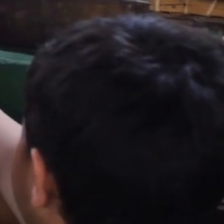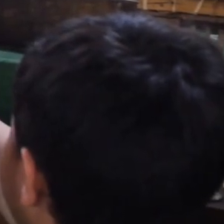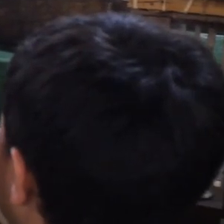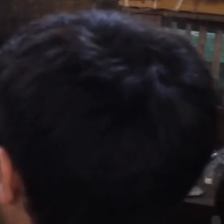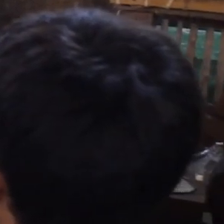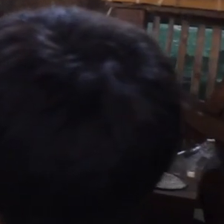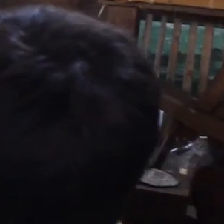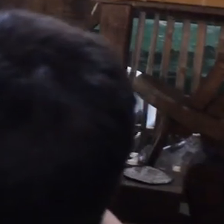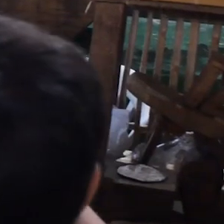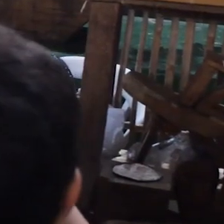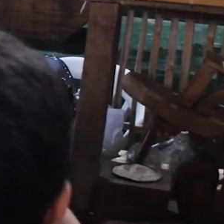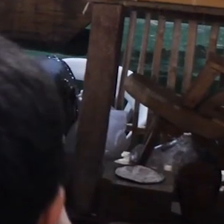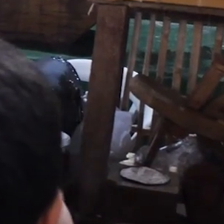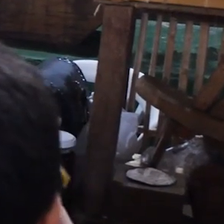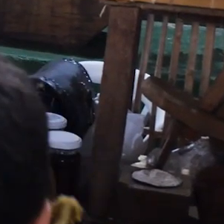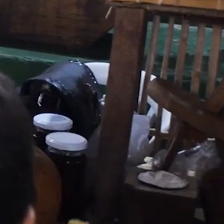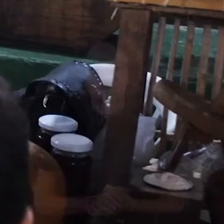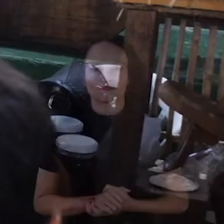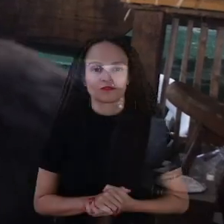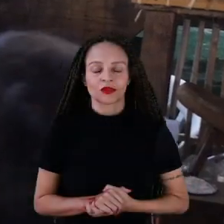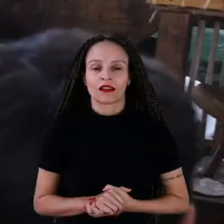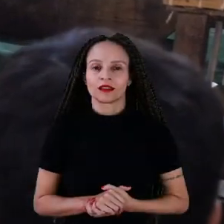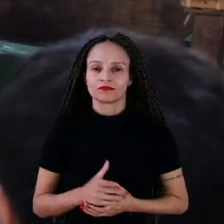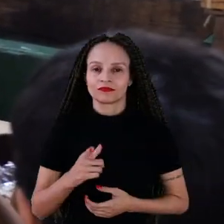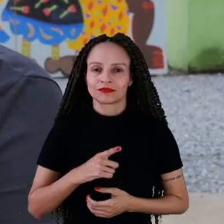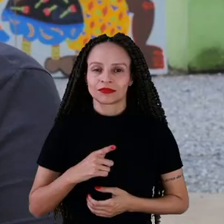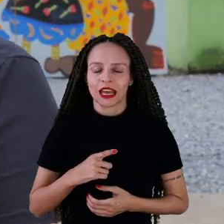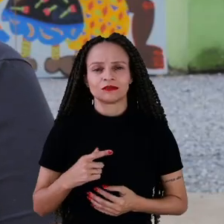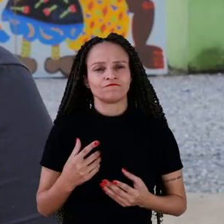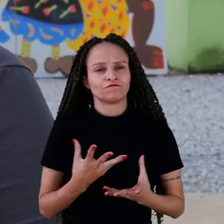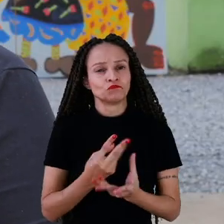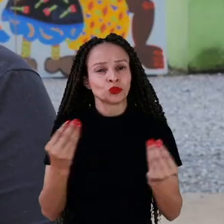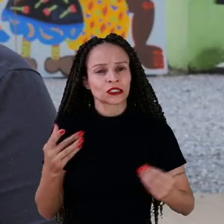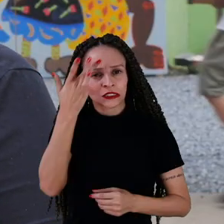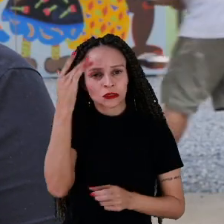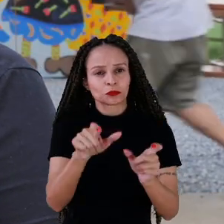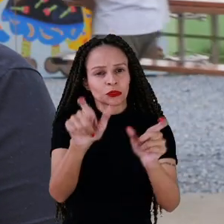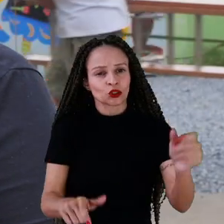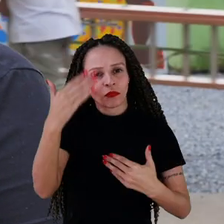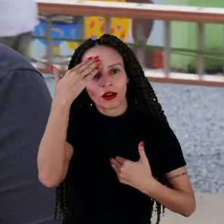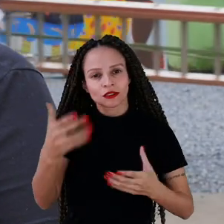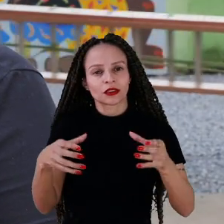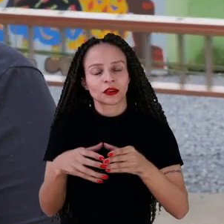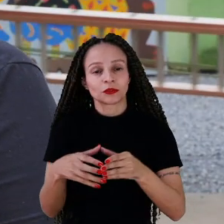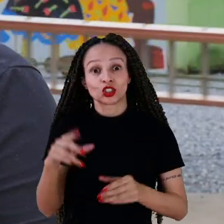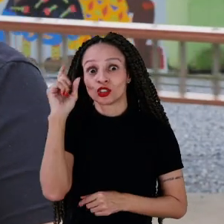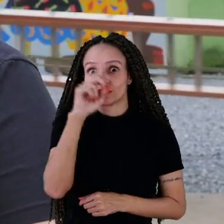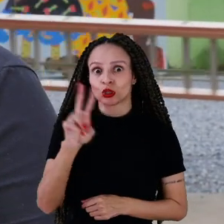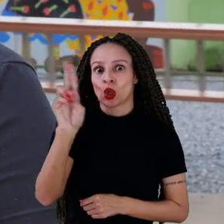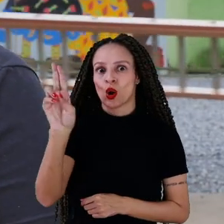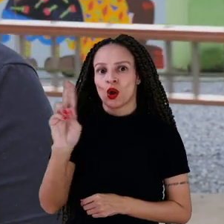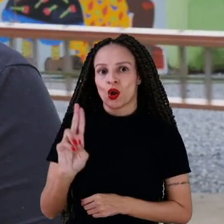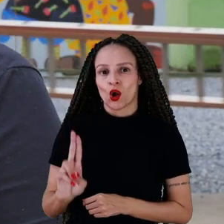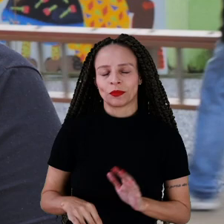Crianças passeiam pela feira. Tenho assim, puxa, tanta gente para agradecer na nossa equipe, fica até difícil